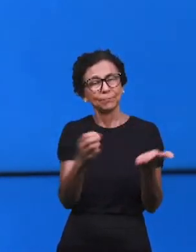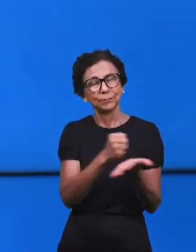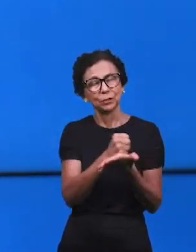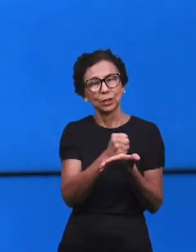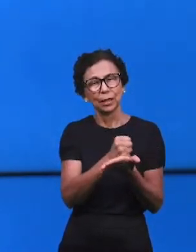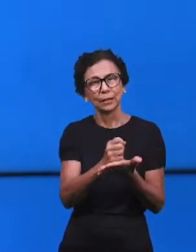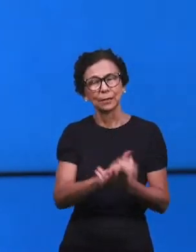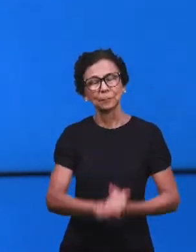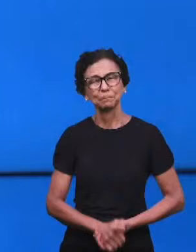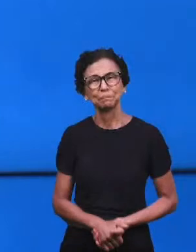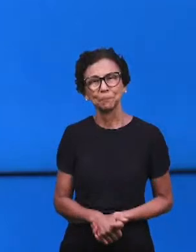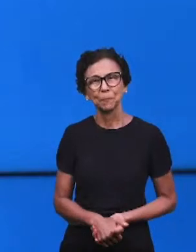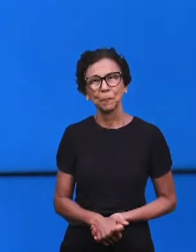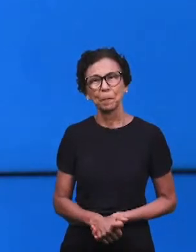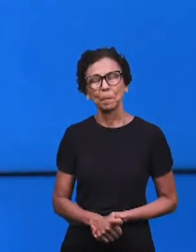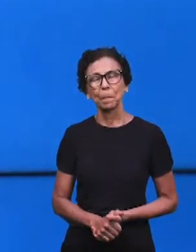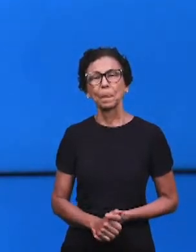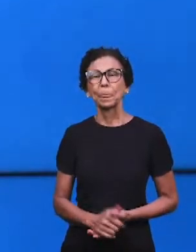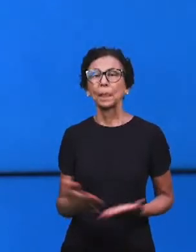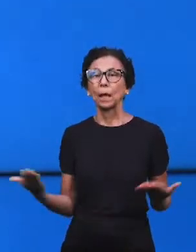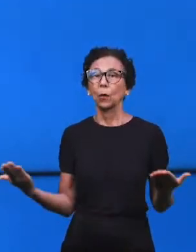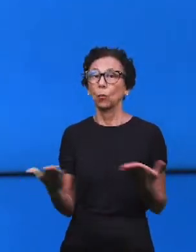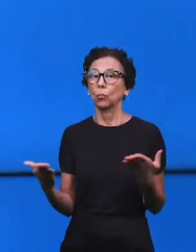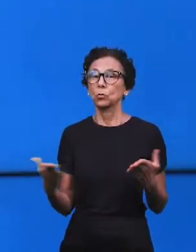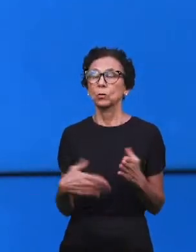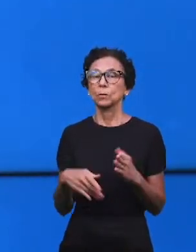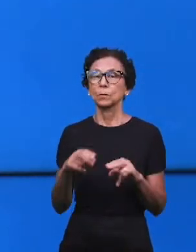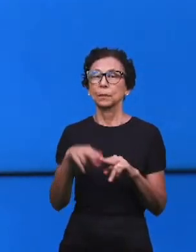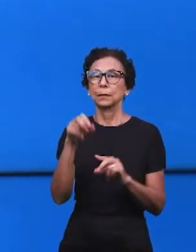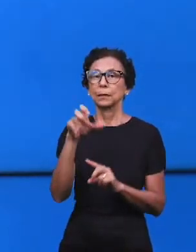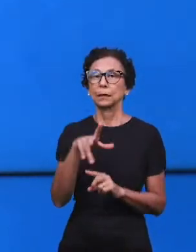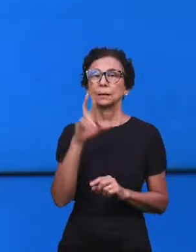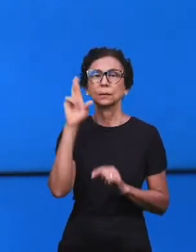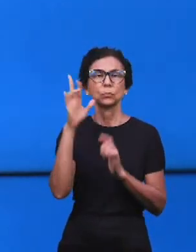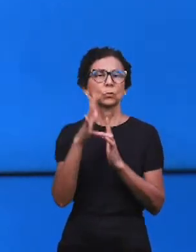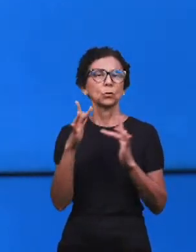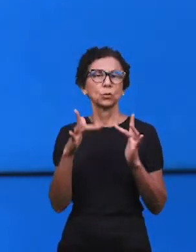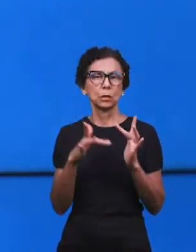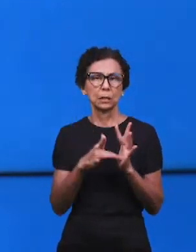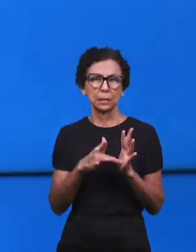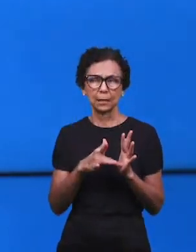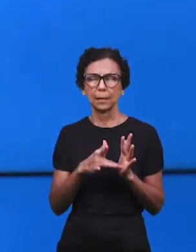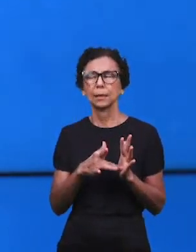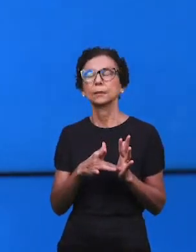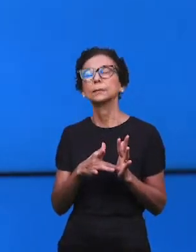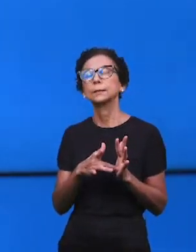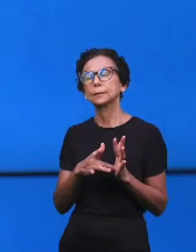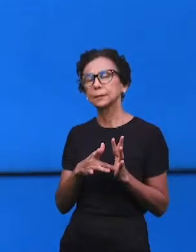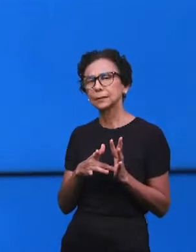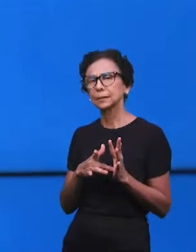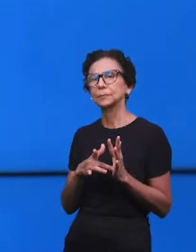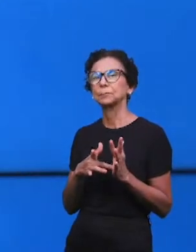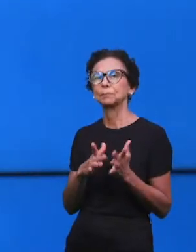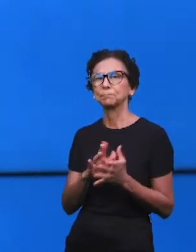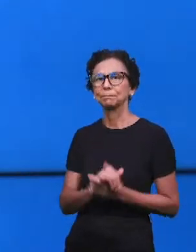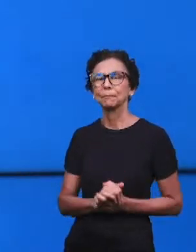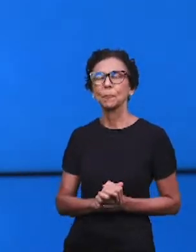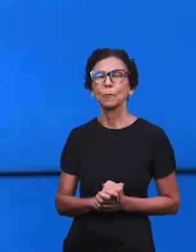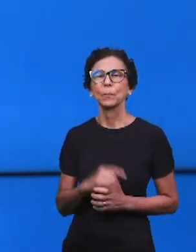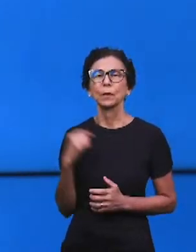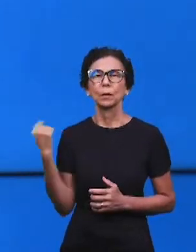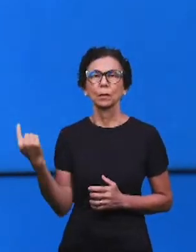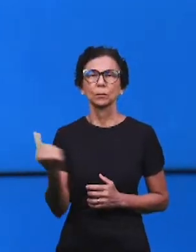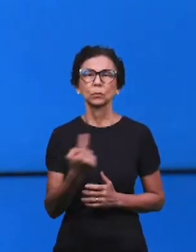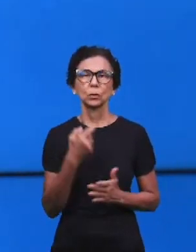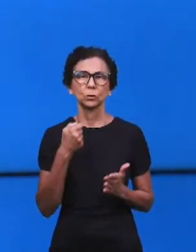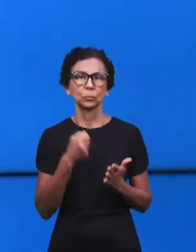verdadeiros cumpridores da lei, porque cumprimos naquilo que o Espírito Santo nos leva a fazer isso, né? Para a glória do nome do